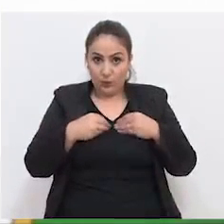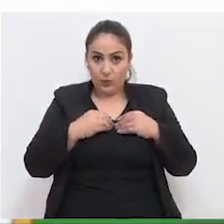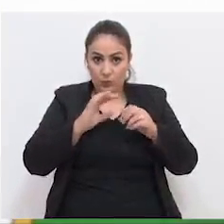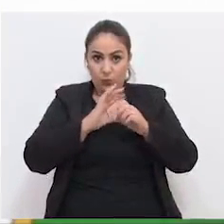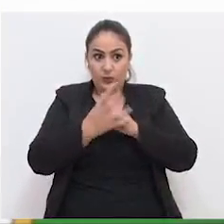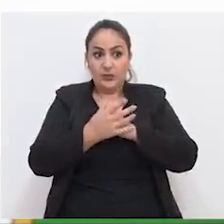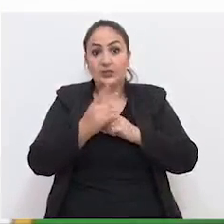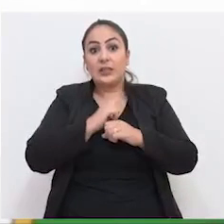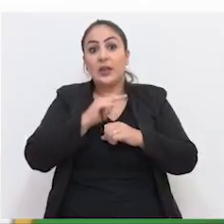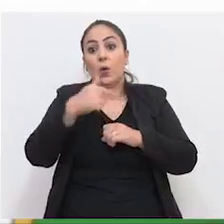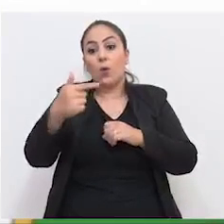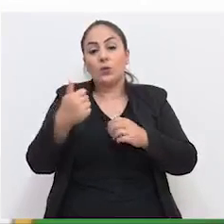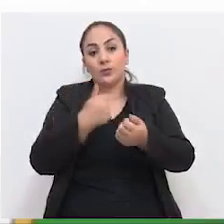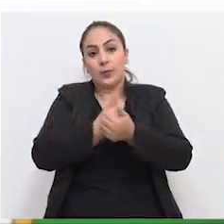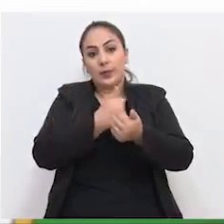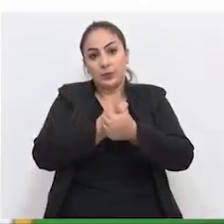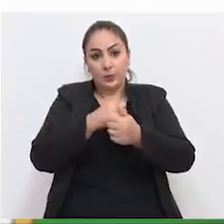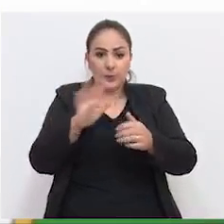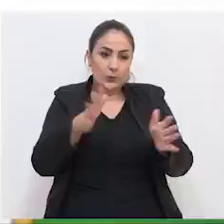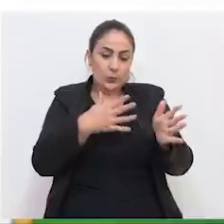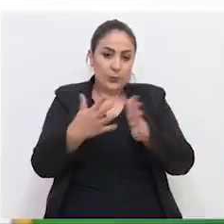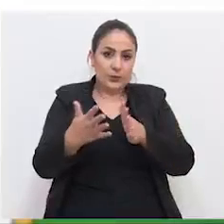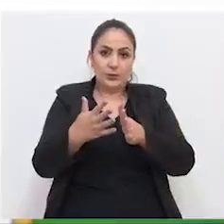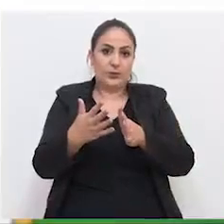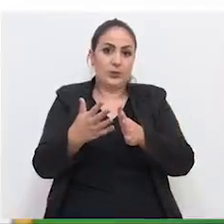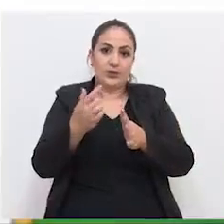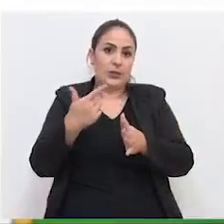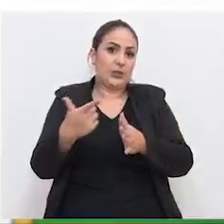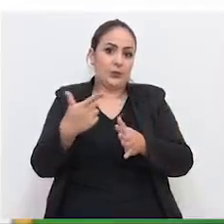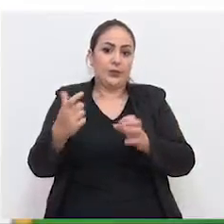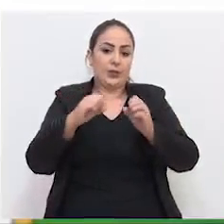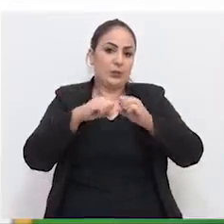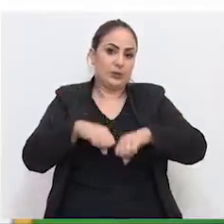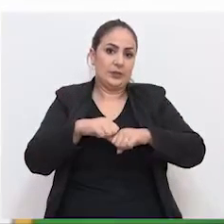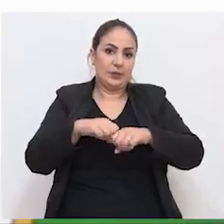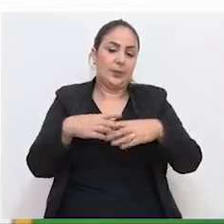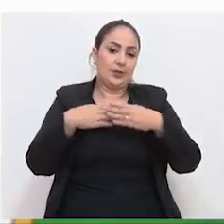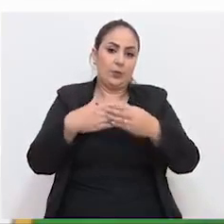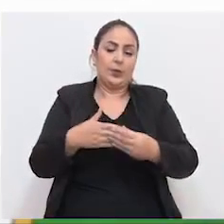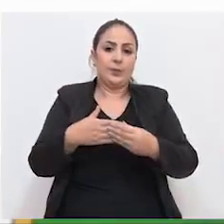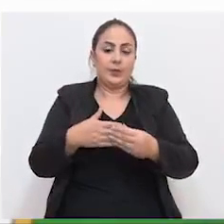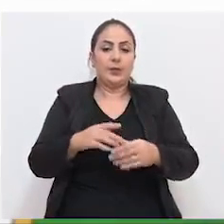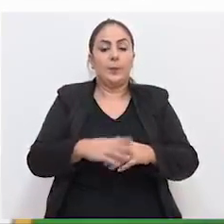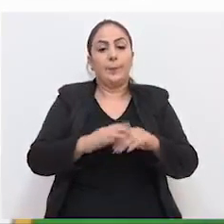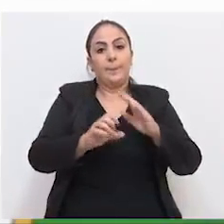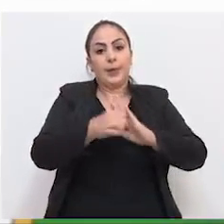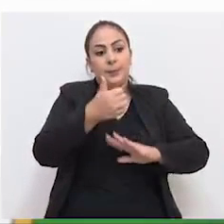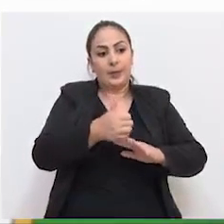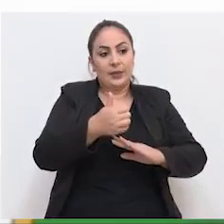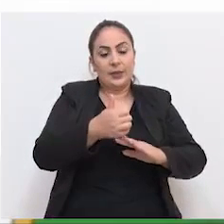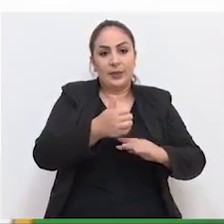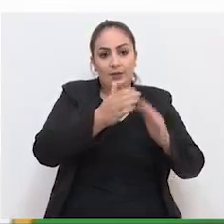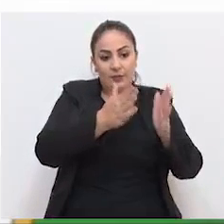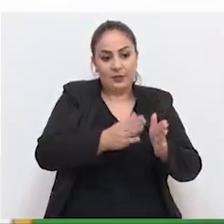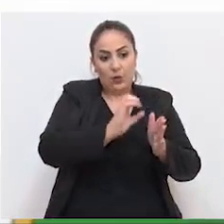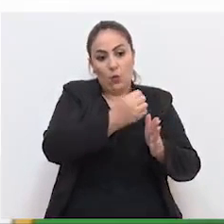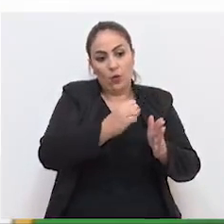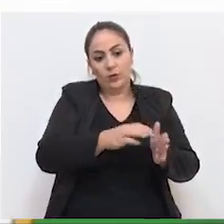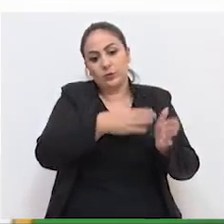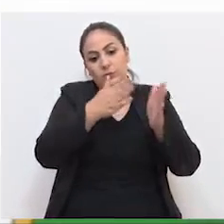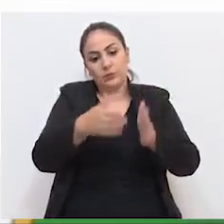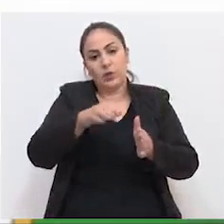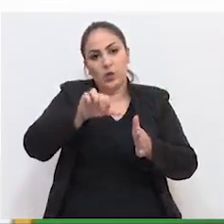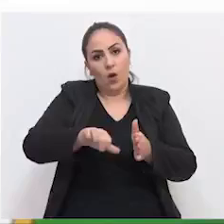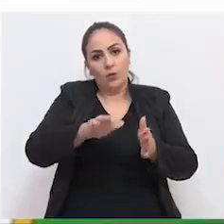existem aí outros ao redor de 10 casos que não chegam aos sistemas de monitoramento. Então, na primeira fase, 8, na